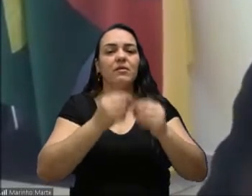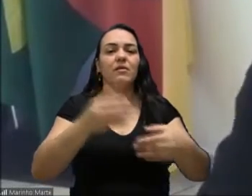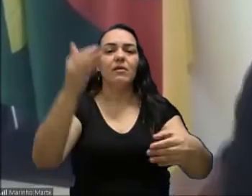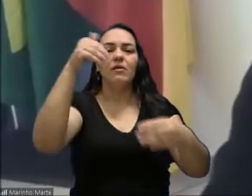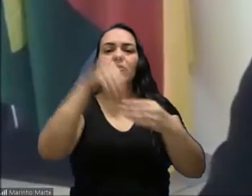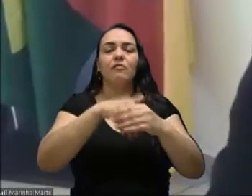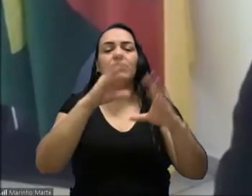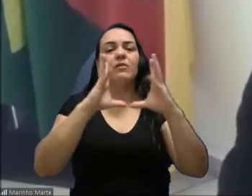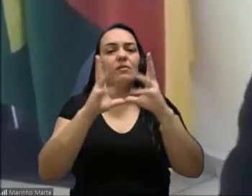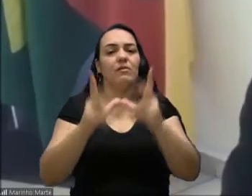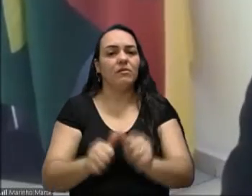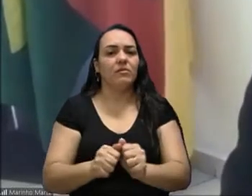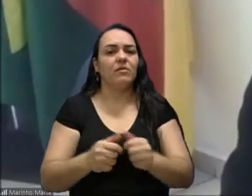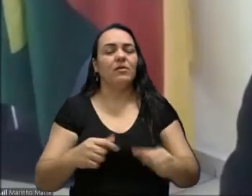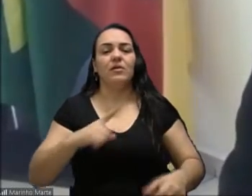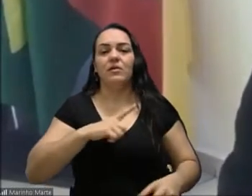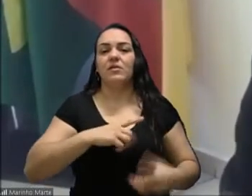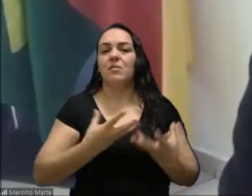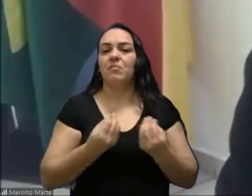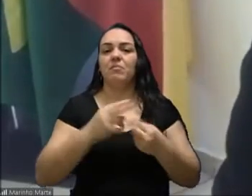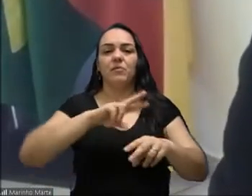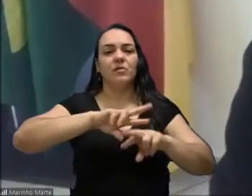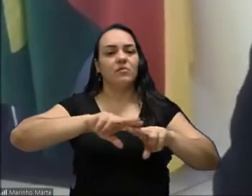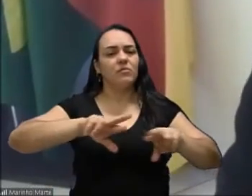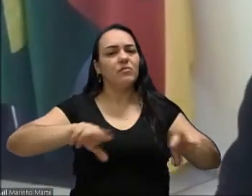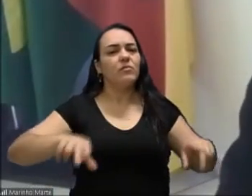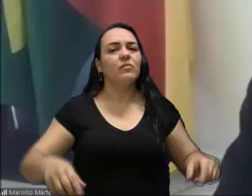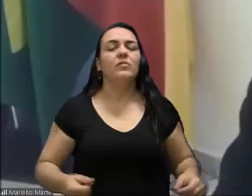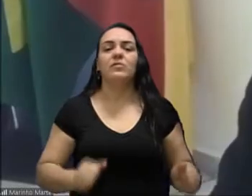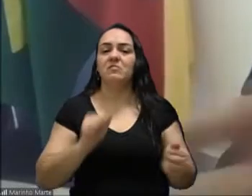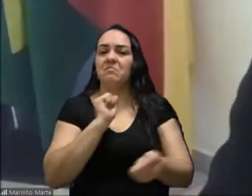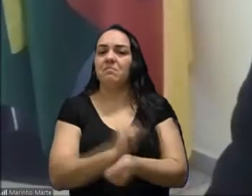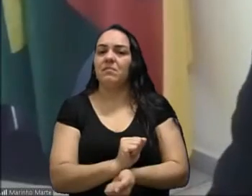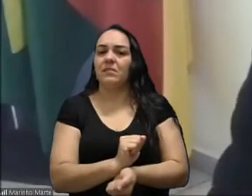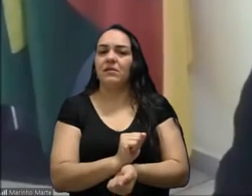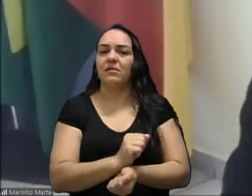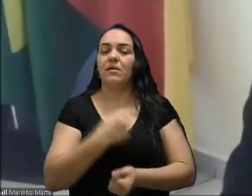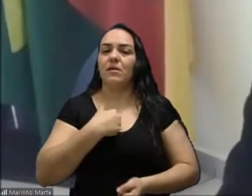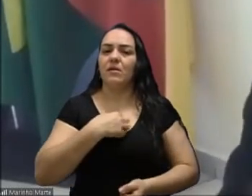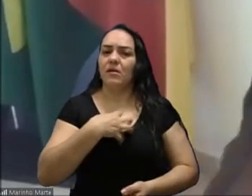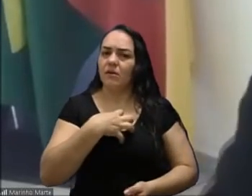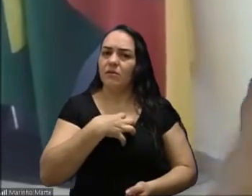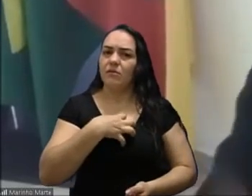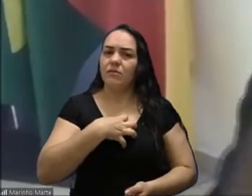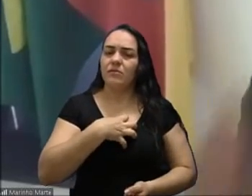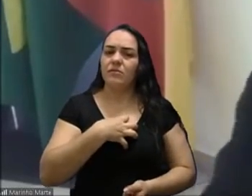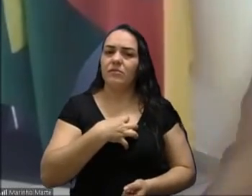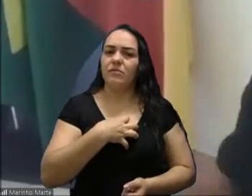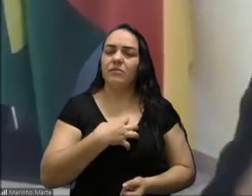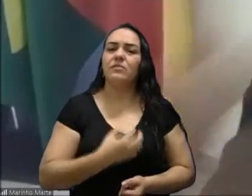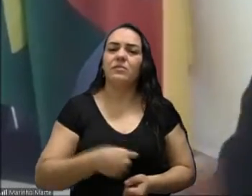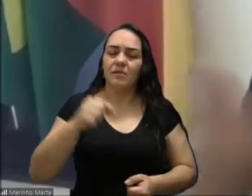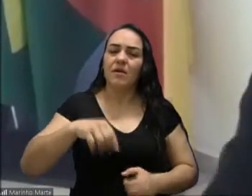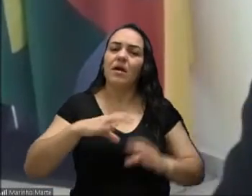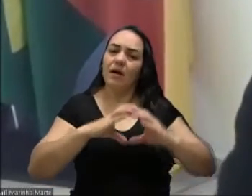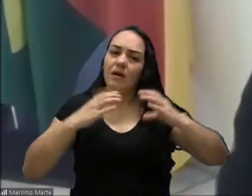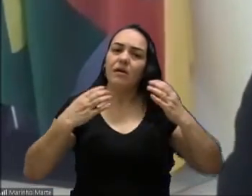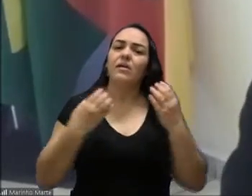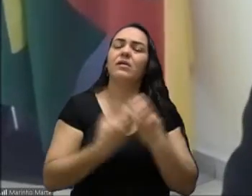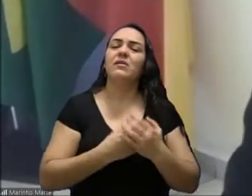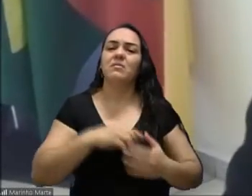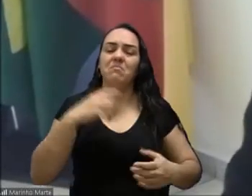Porque tem muita coisa que está parada aí, pelo que eu vi. Eu sinto, infelizmente, que a máquina da Câmara,